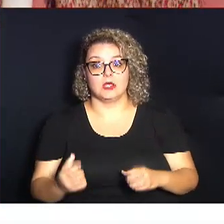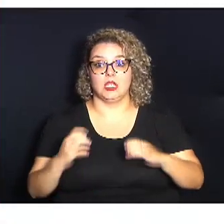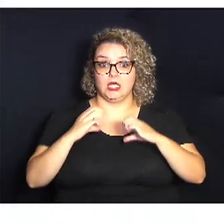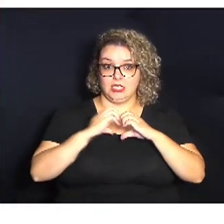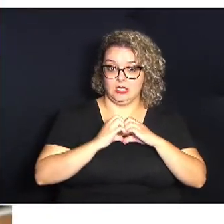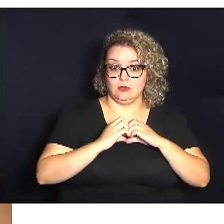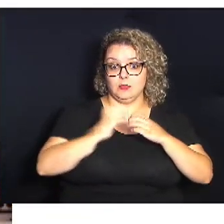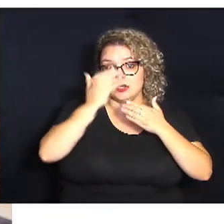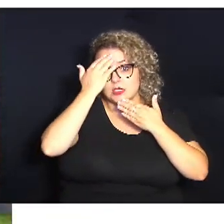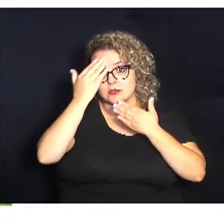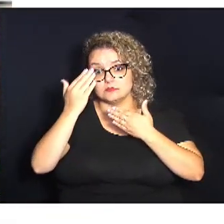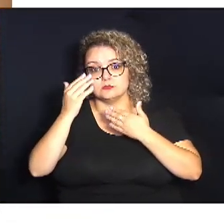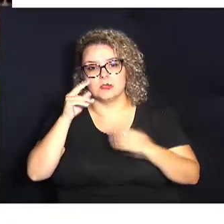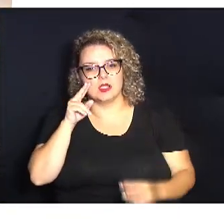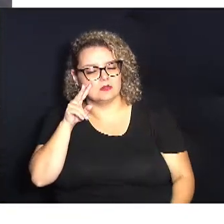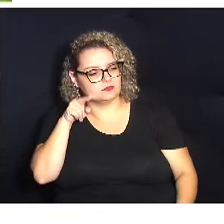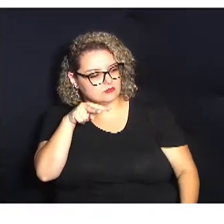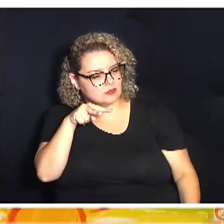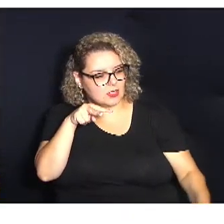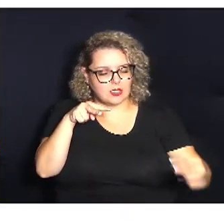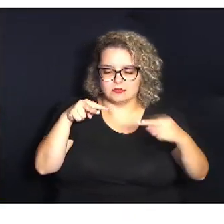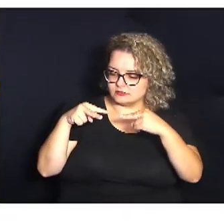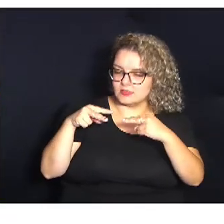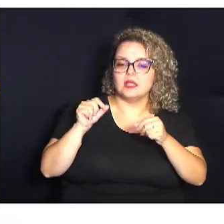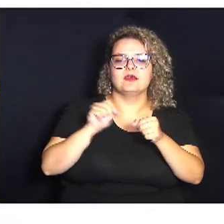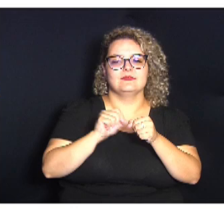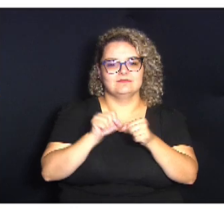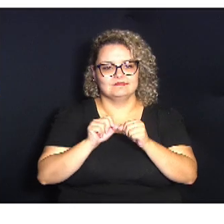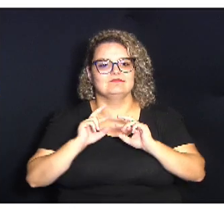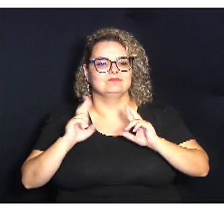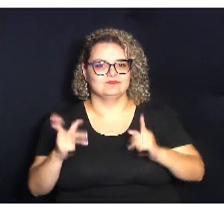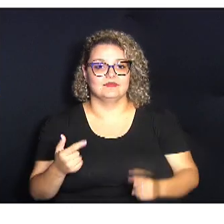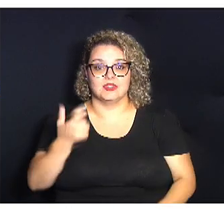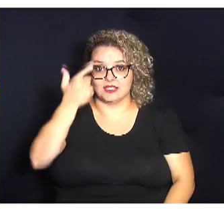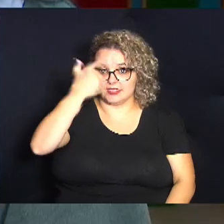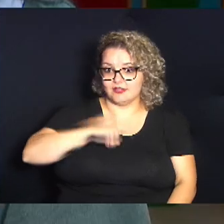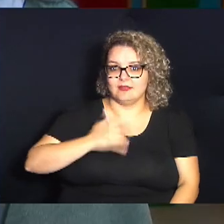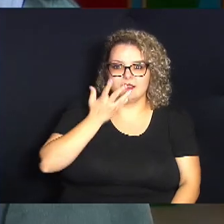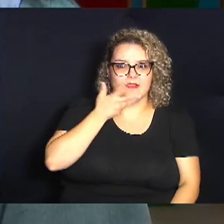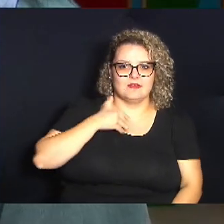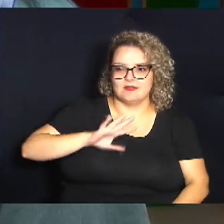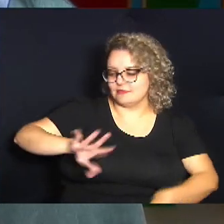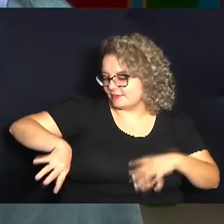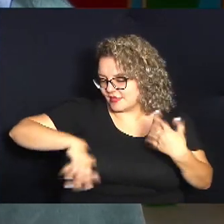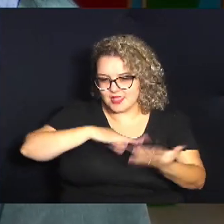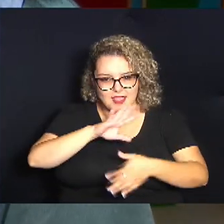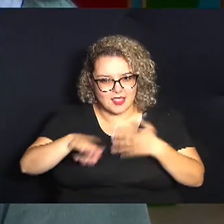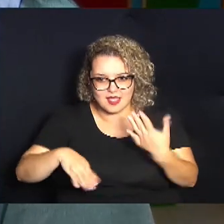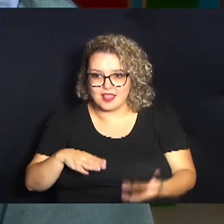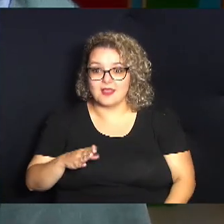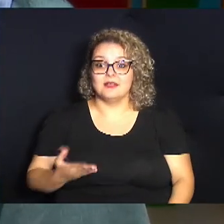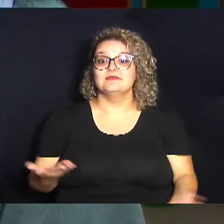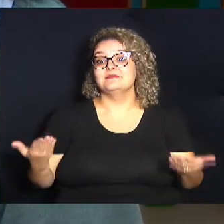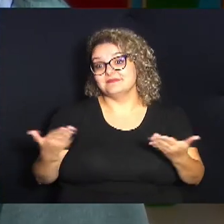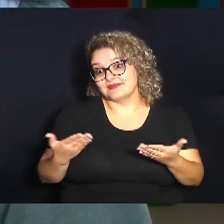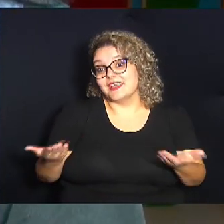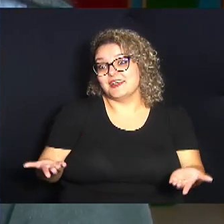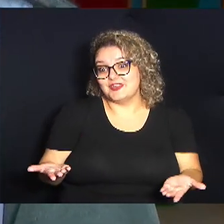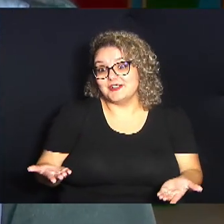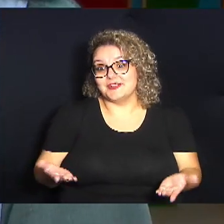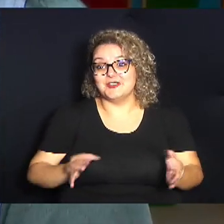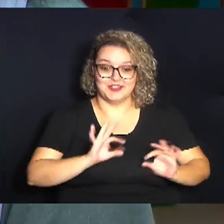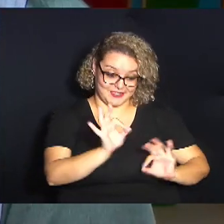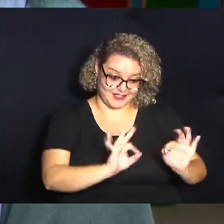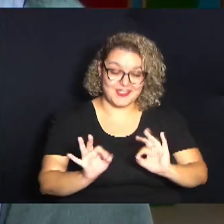agradecimento, às vezes só com um olhar, sabe? Mas você vê que você faz a diferença. Eu era criança bagunceira que fazia bagunça e agora eu sou quem arruma